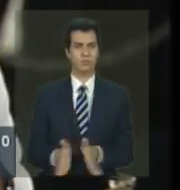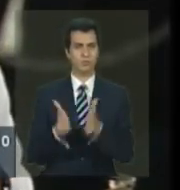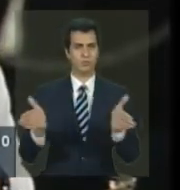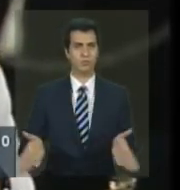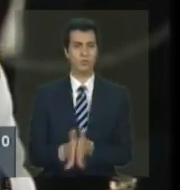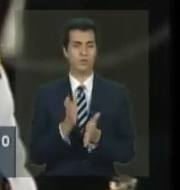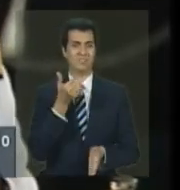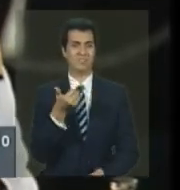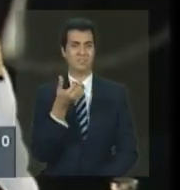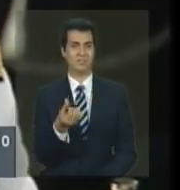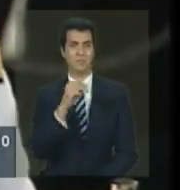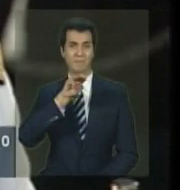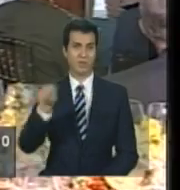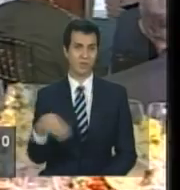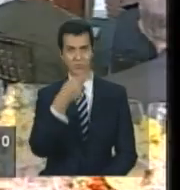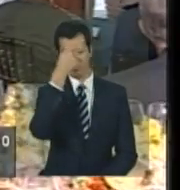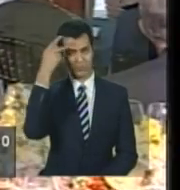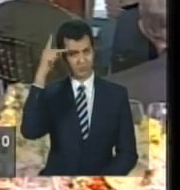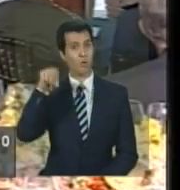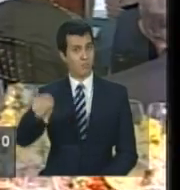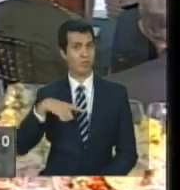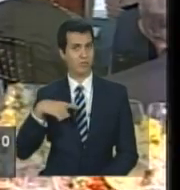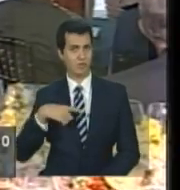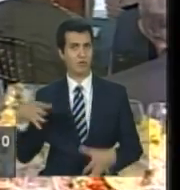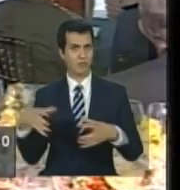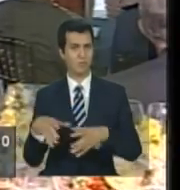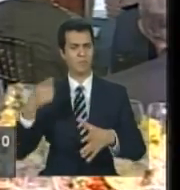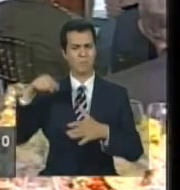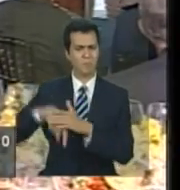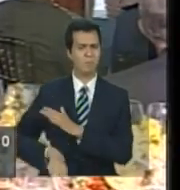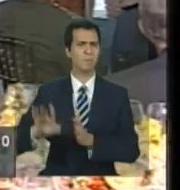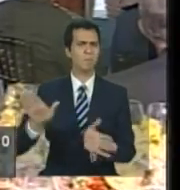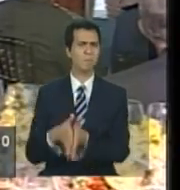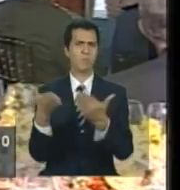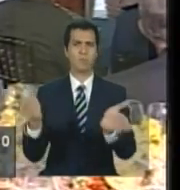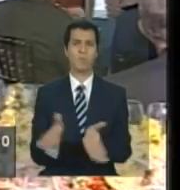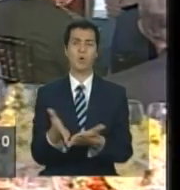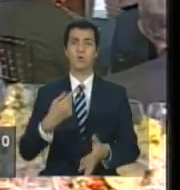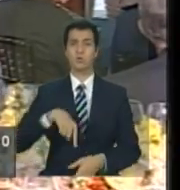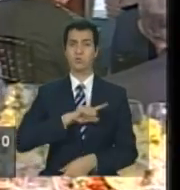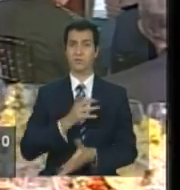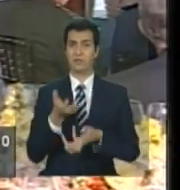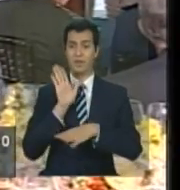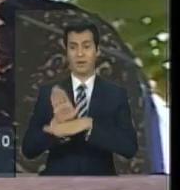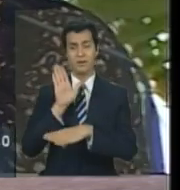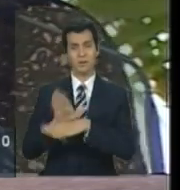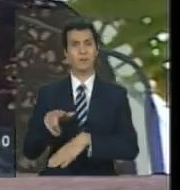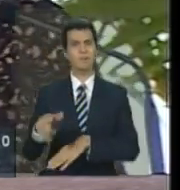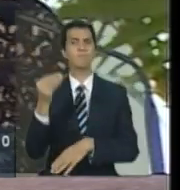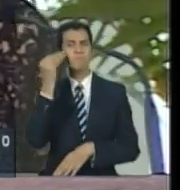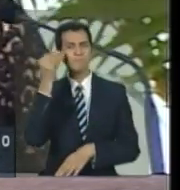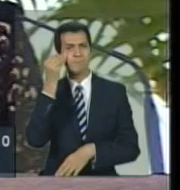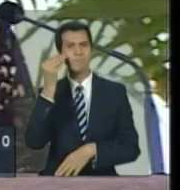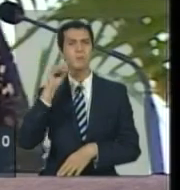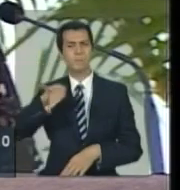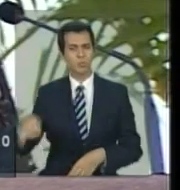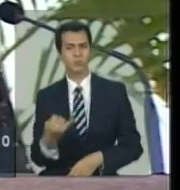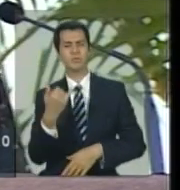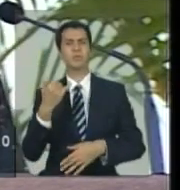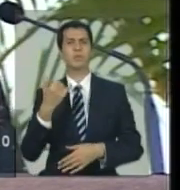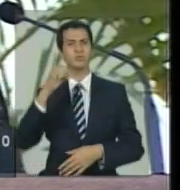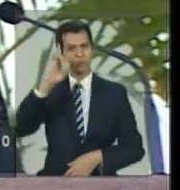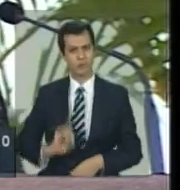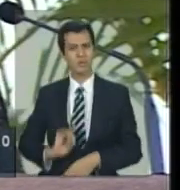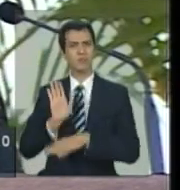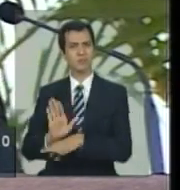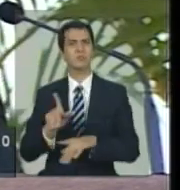brasileiros que estão hoje na extrema pobreza, acesso a direitos e oportunidades. Permitam-me